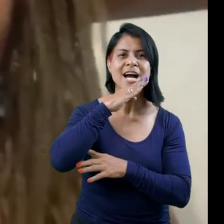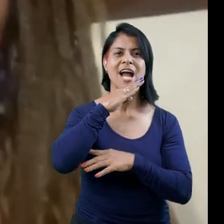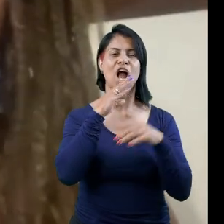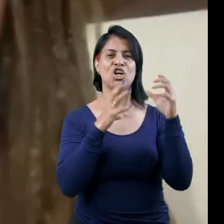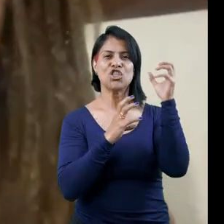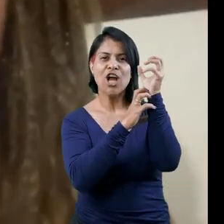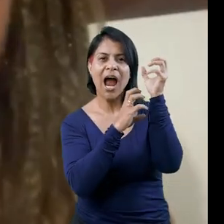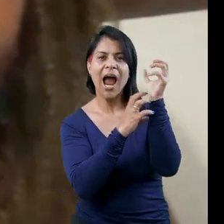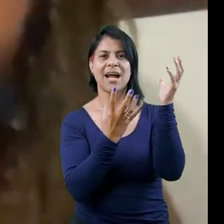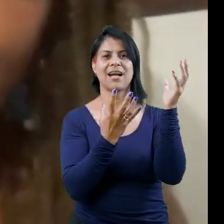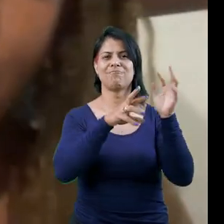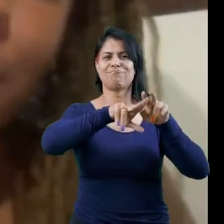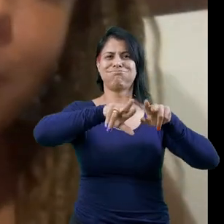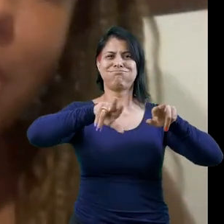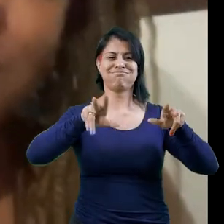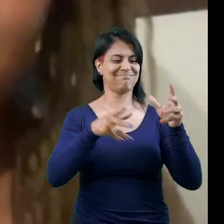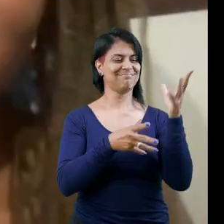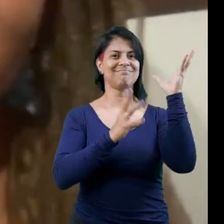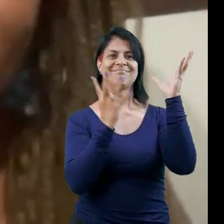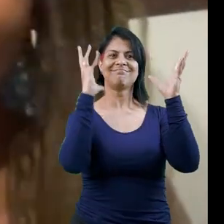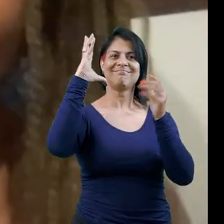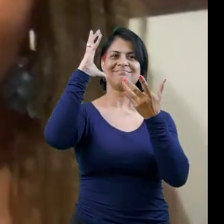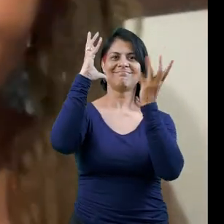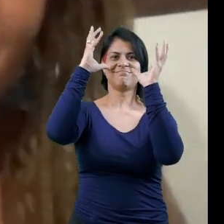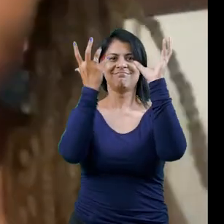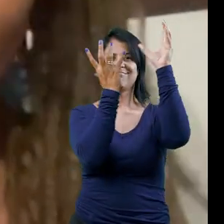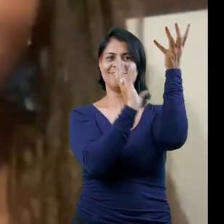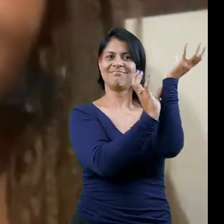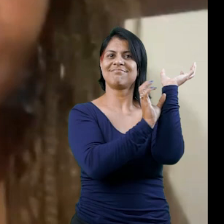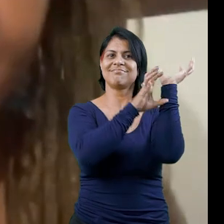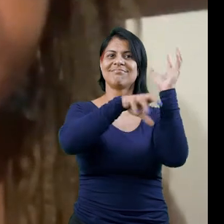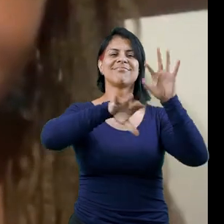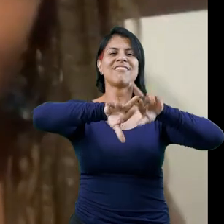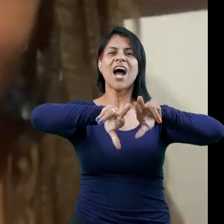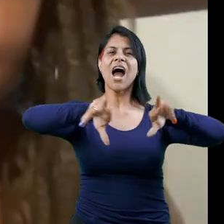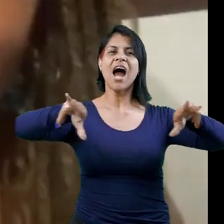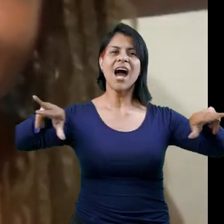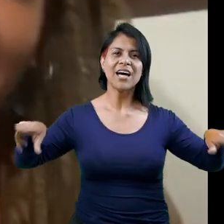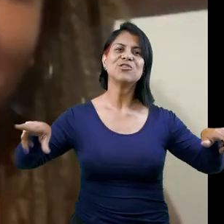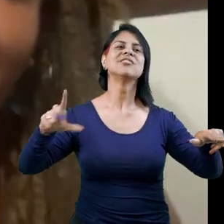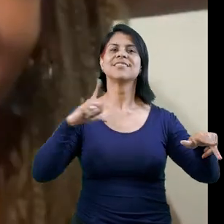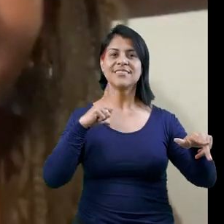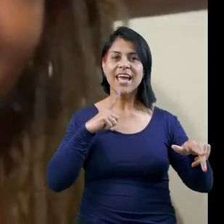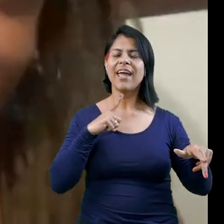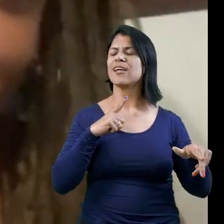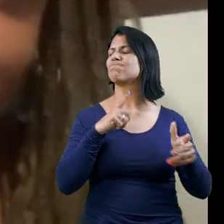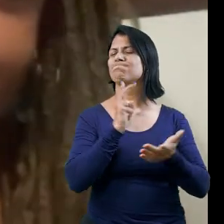somos abacateiros, somos tangerineiras, somos pés de genipapo, pés de